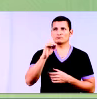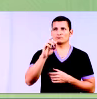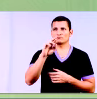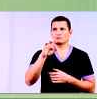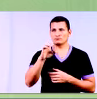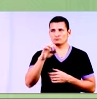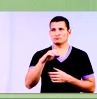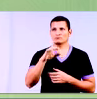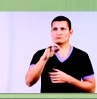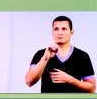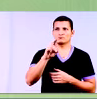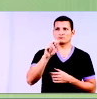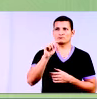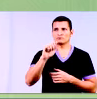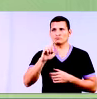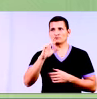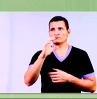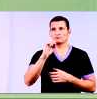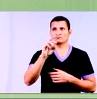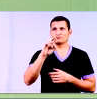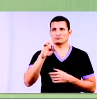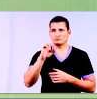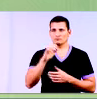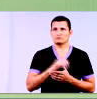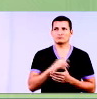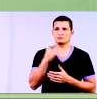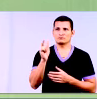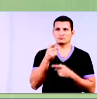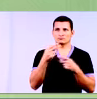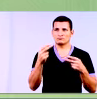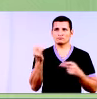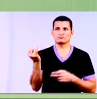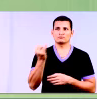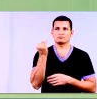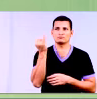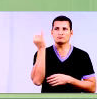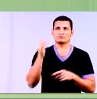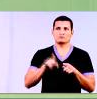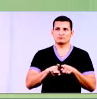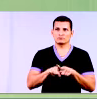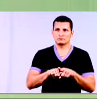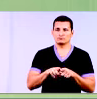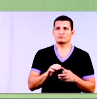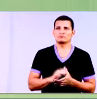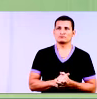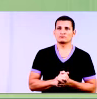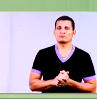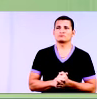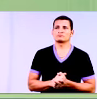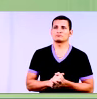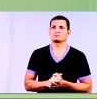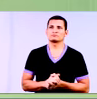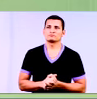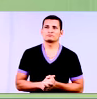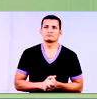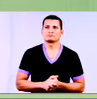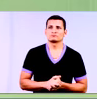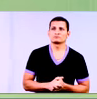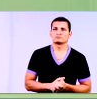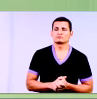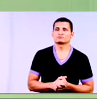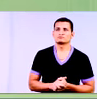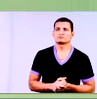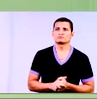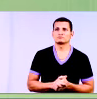diante, ok? Outra coisa muito importante que aparece aqui é a questão